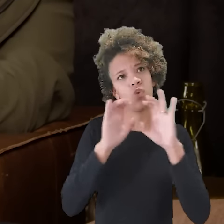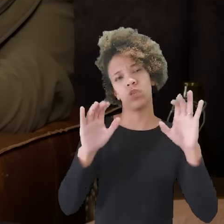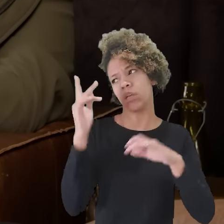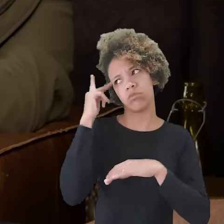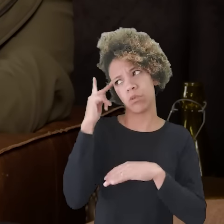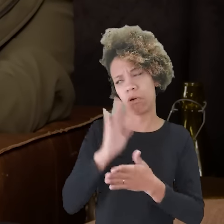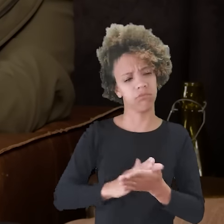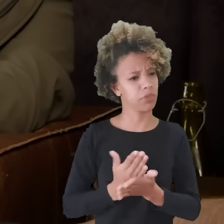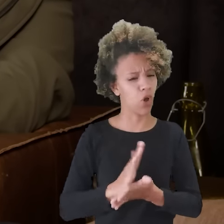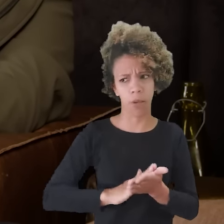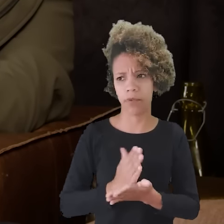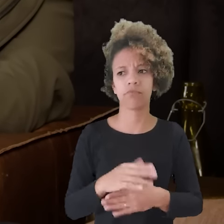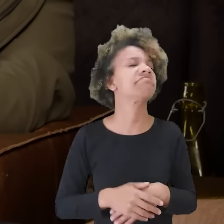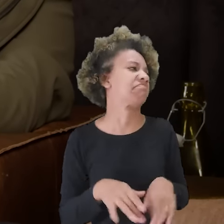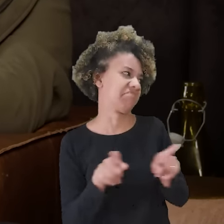né